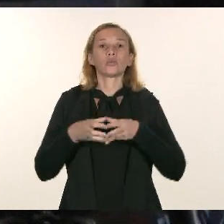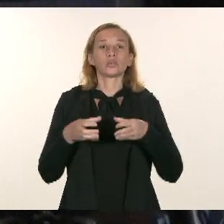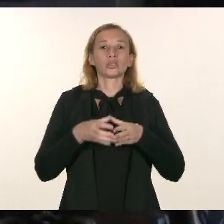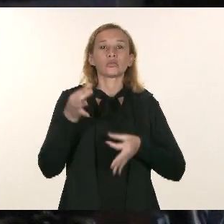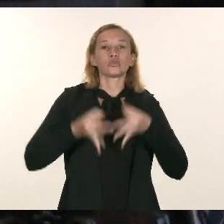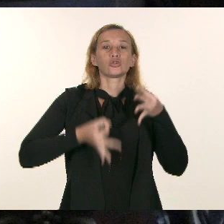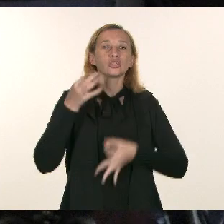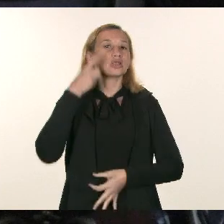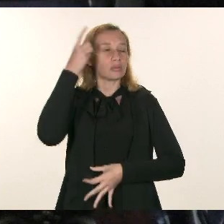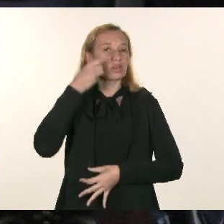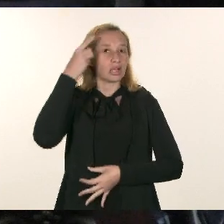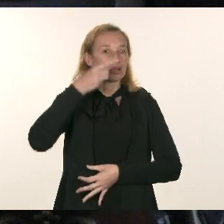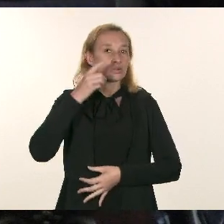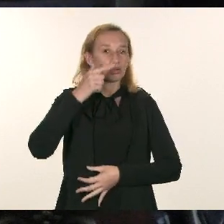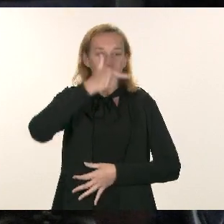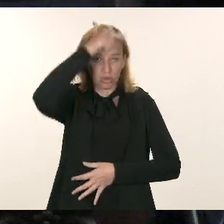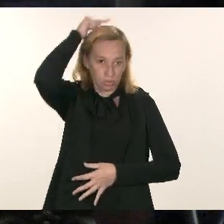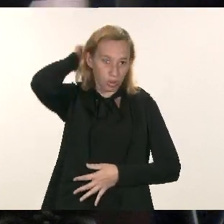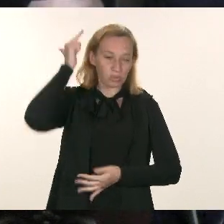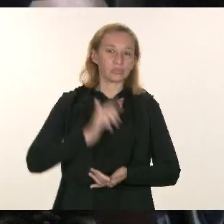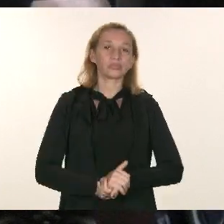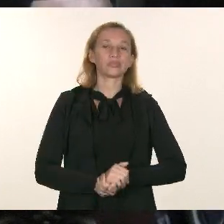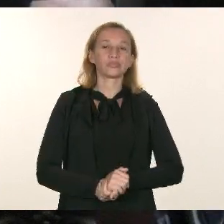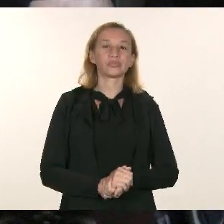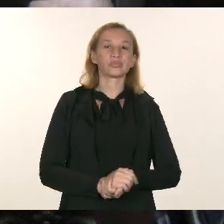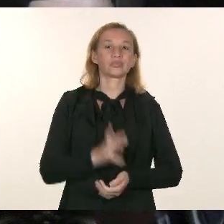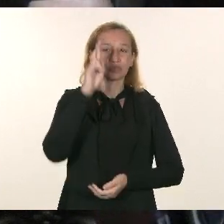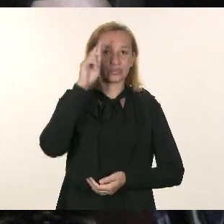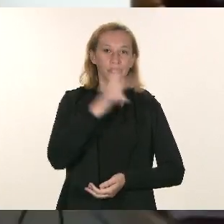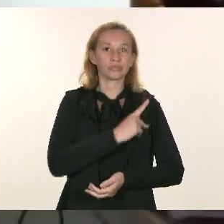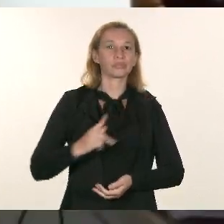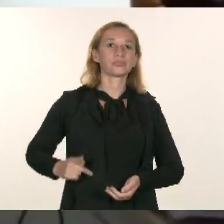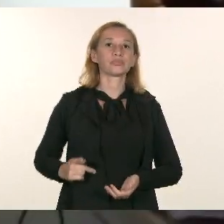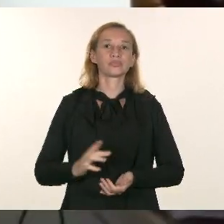Justiça, deputado Luiz Paula. Senhor presidente,